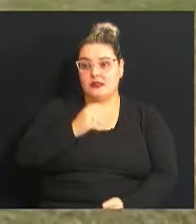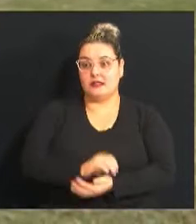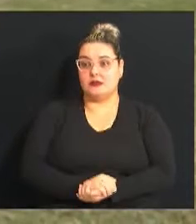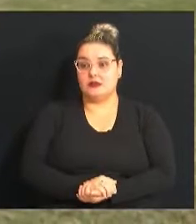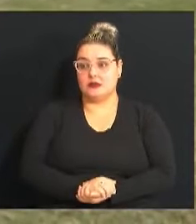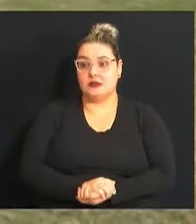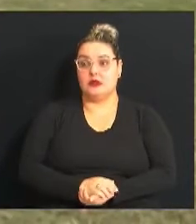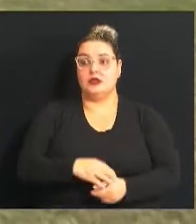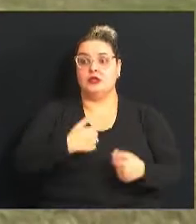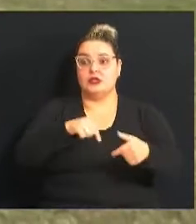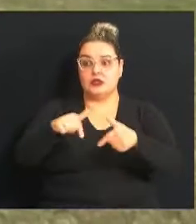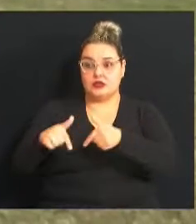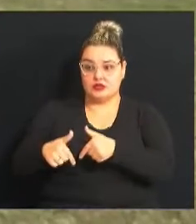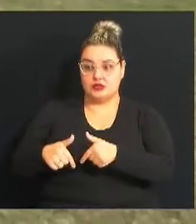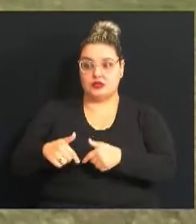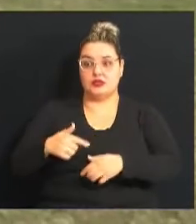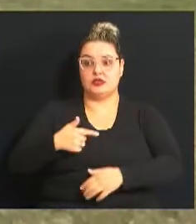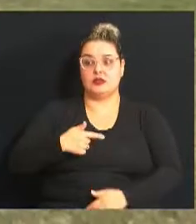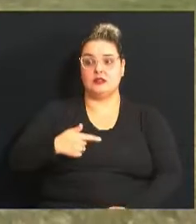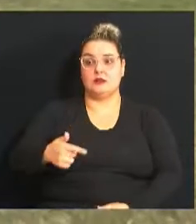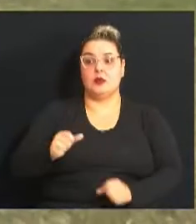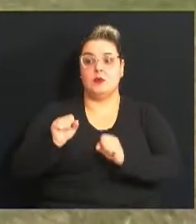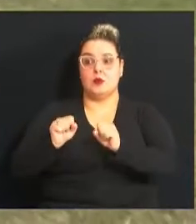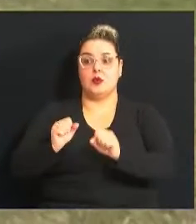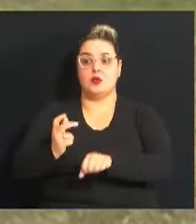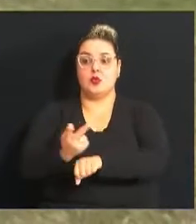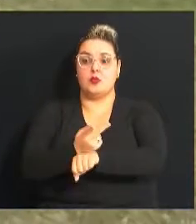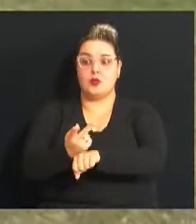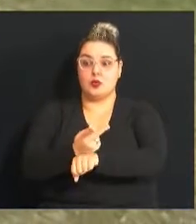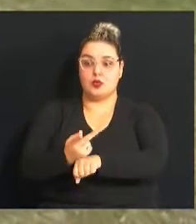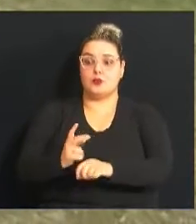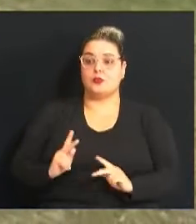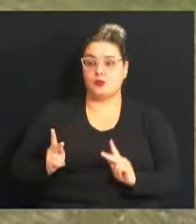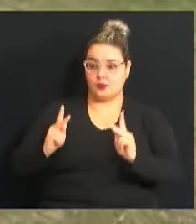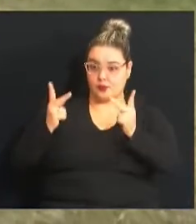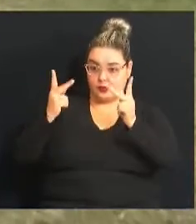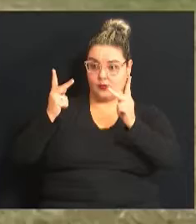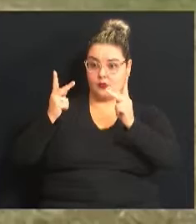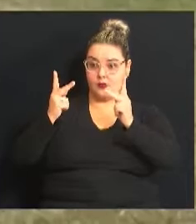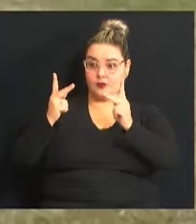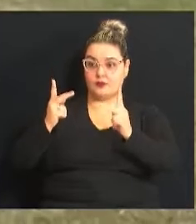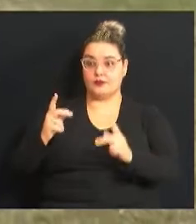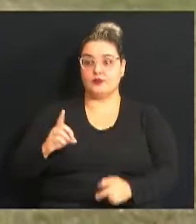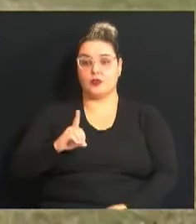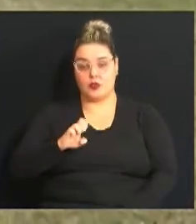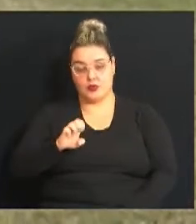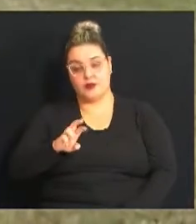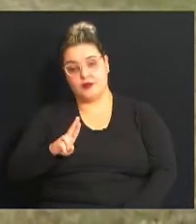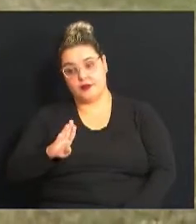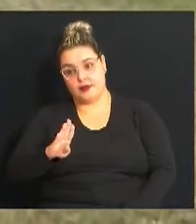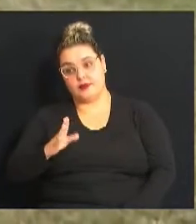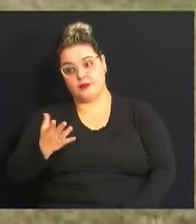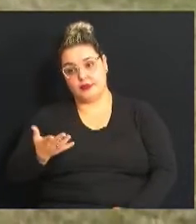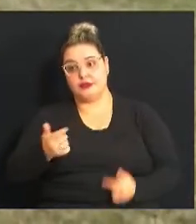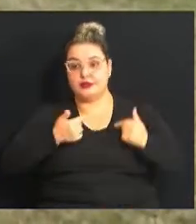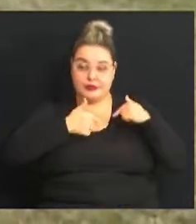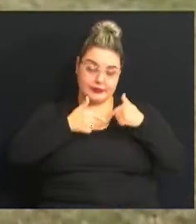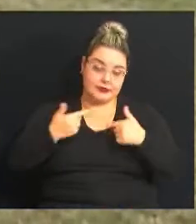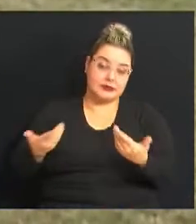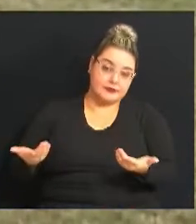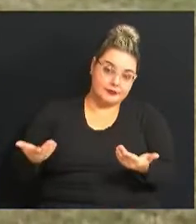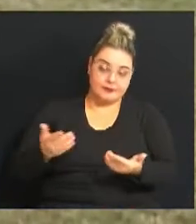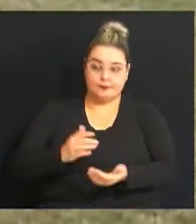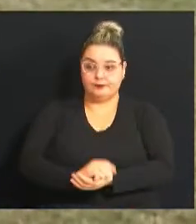trabalhou muito durante a semana para poder buscar essa vitória, né, diante de um derby, né, de um clássico. Enfim, a gente